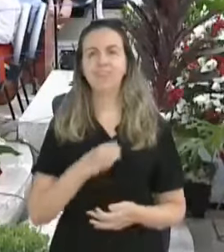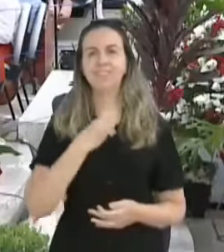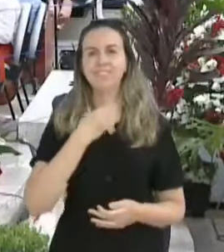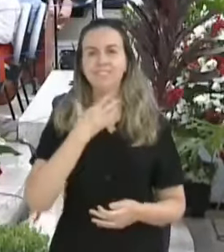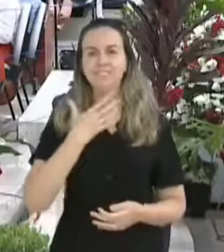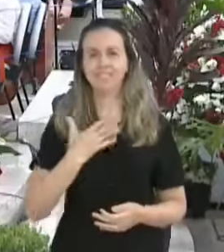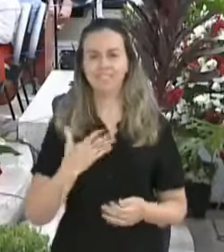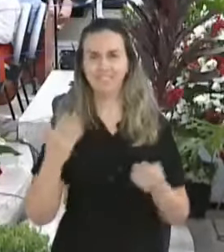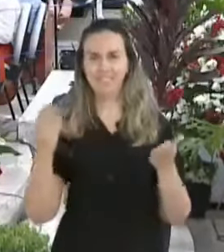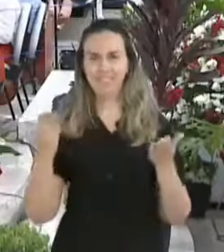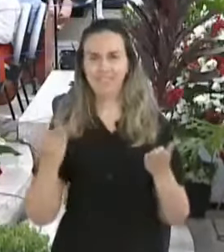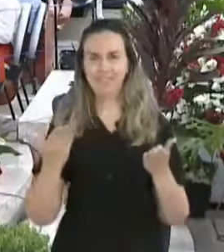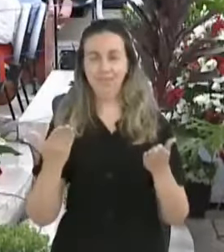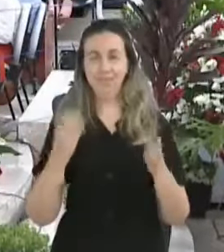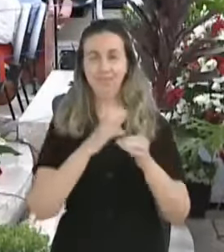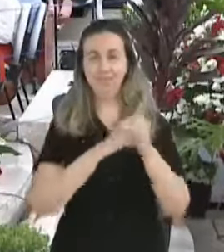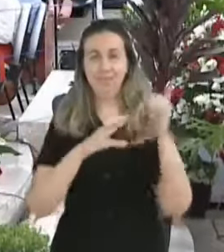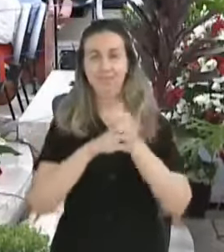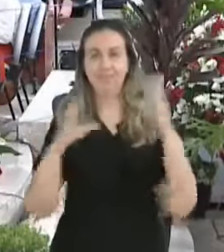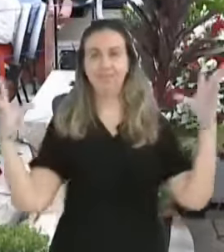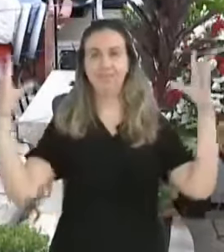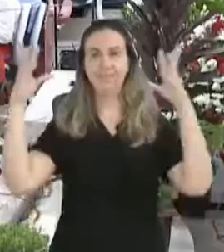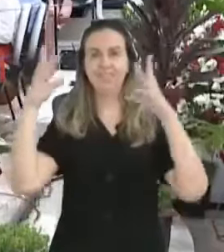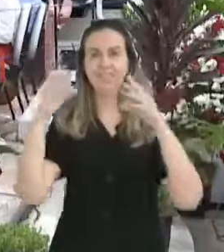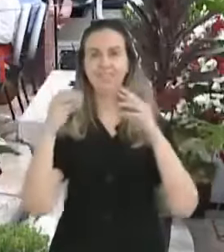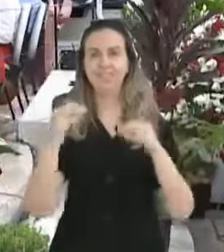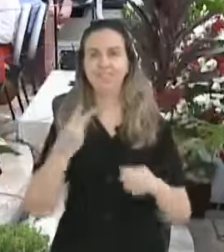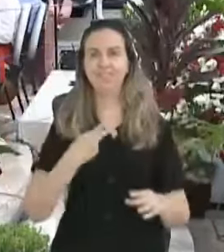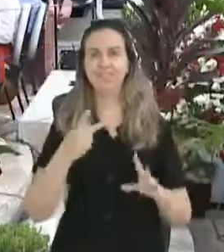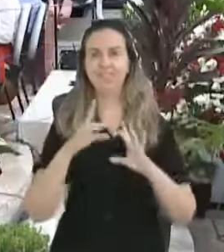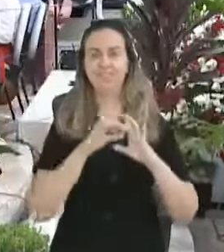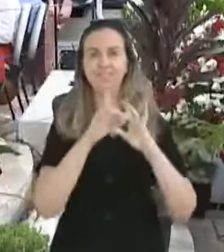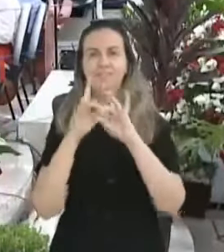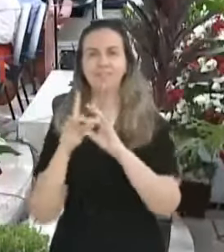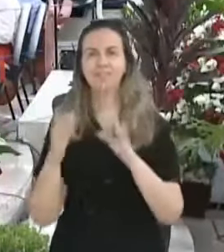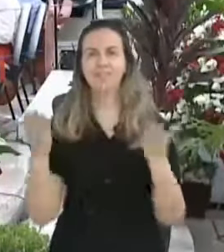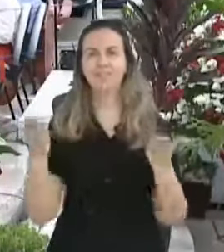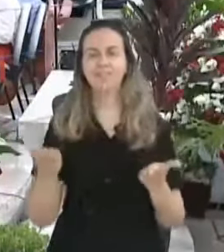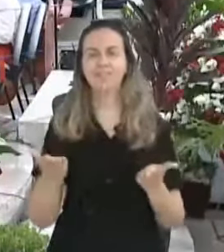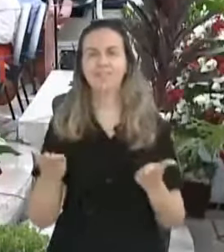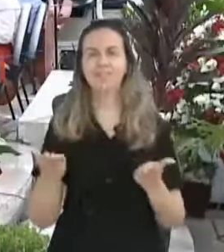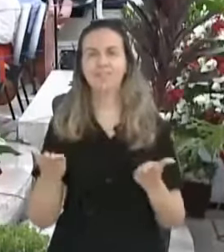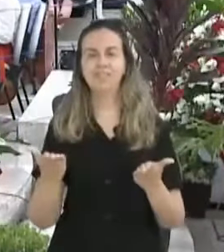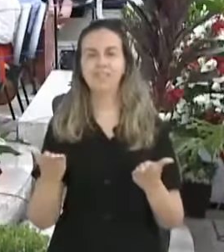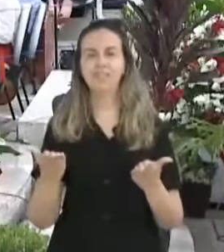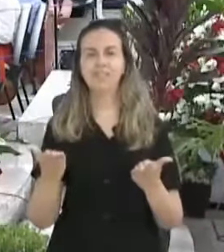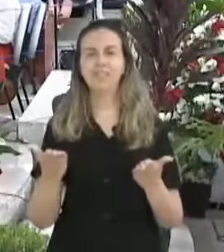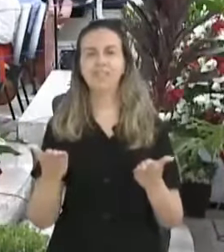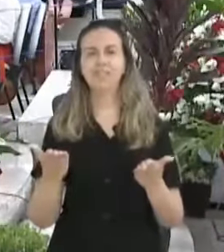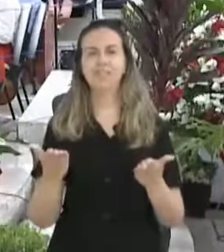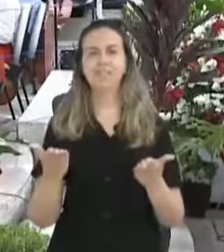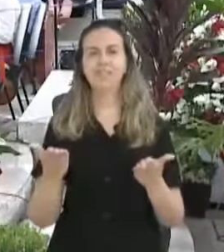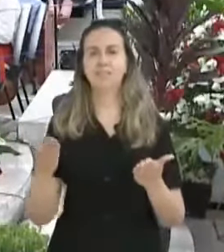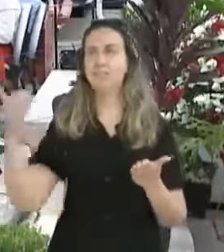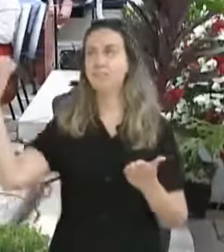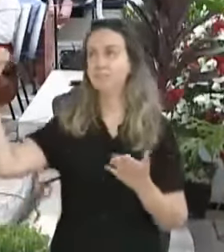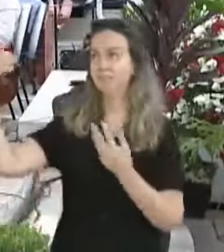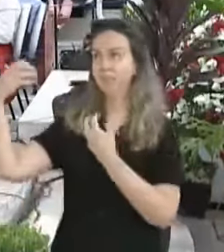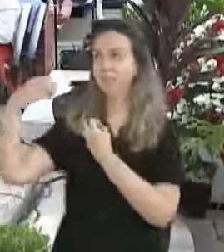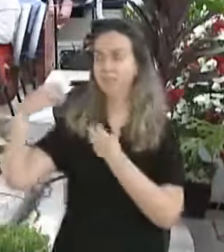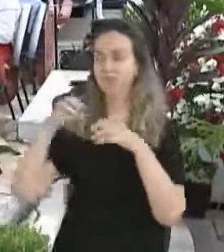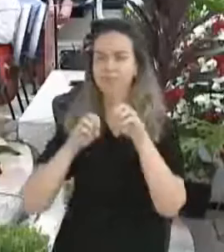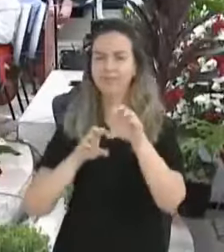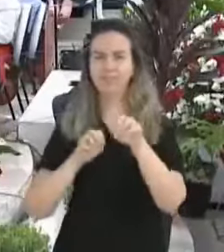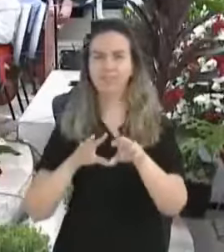rica oportunidade que está nos concedendo nesta oportunidade para falar a palavra de